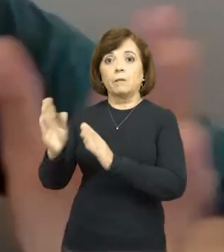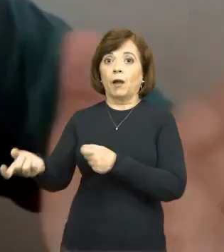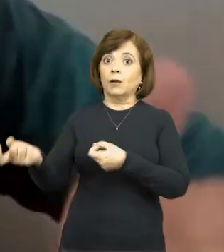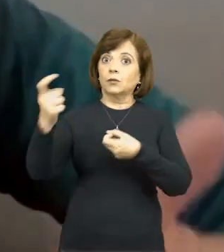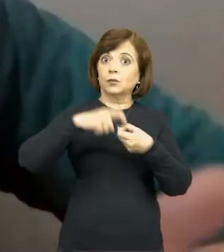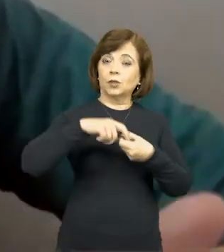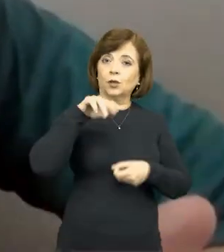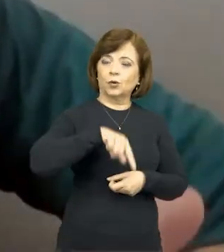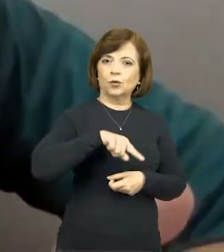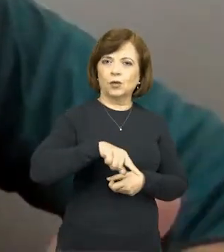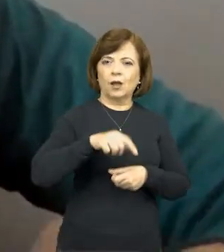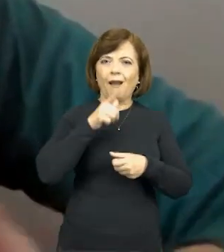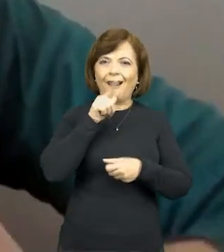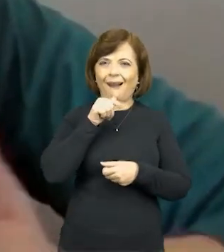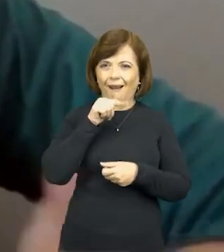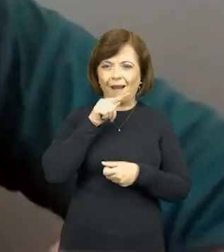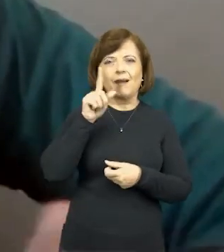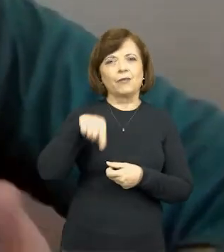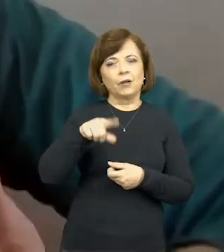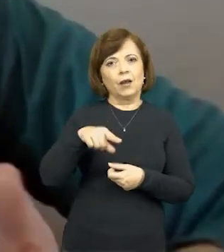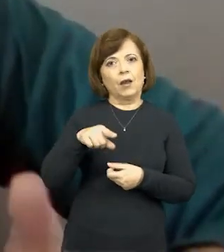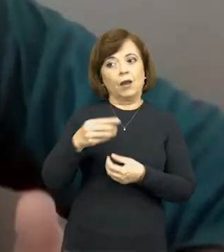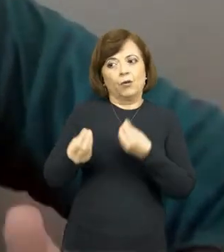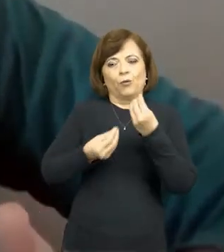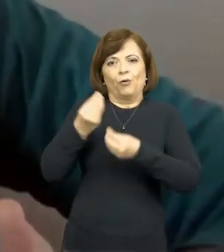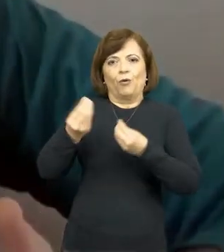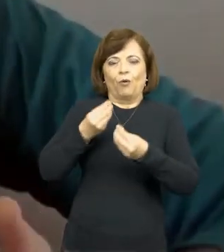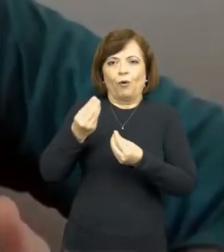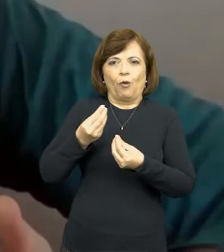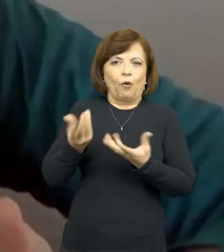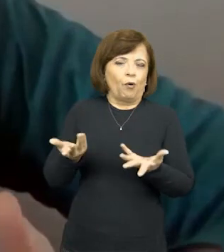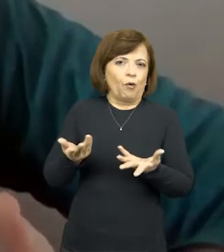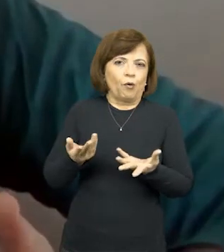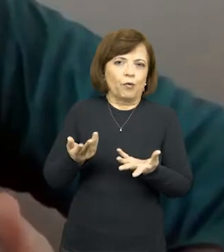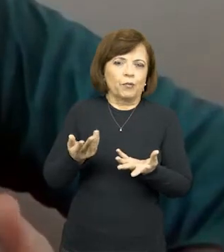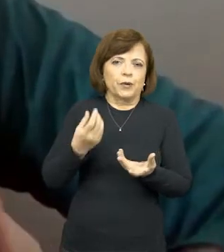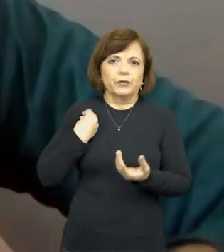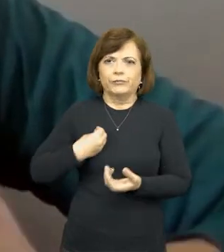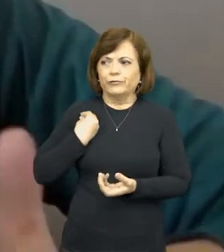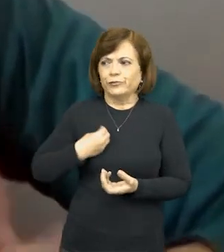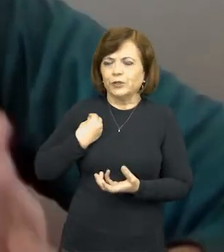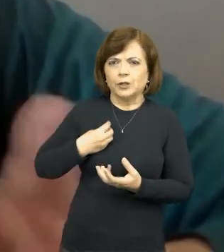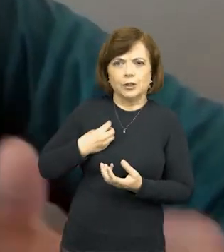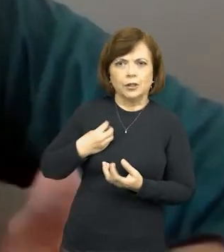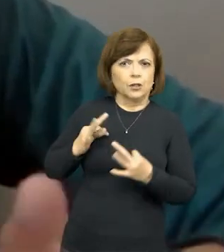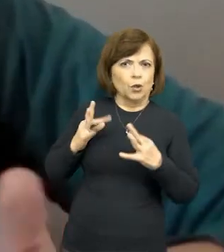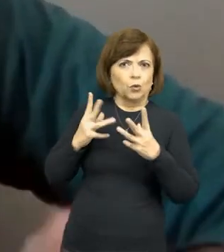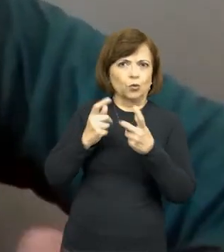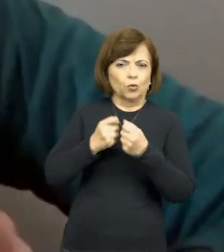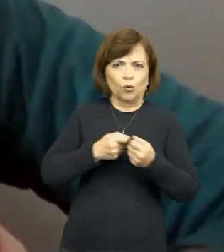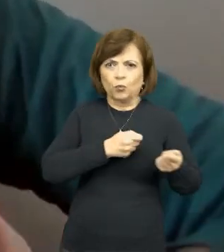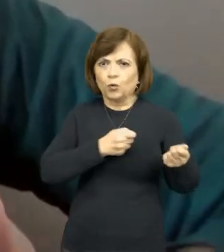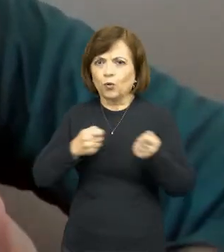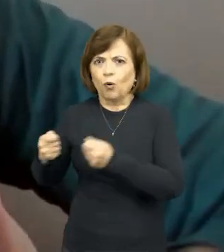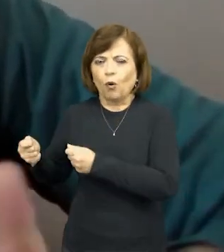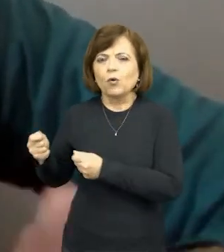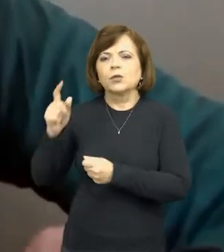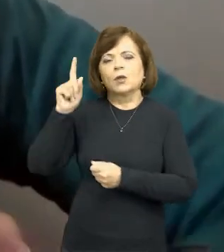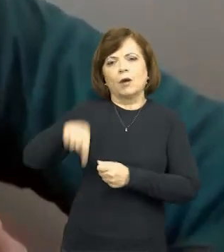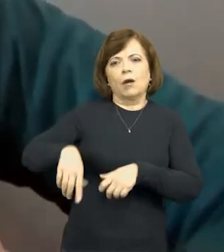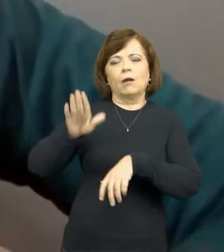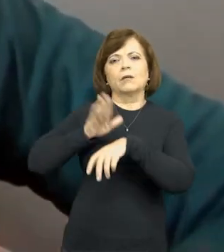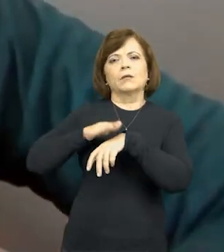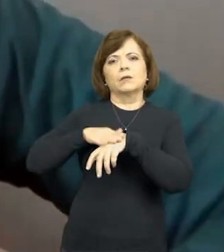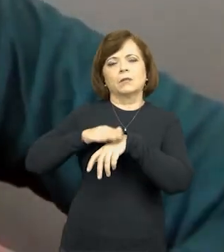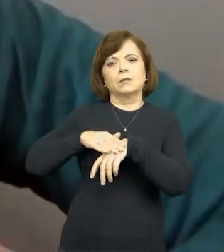garantia do abastecimento de água, né, a água com as condições de potabilidade devidas e com um abastecimento contínuo